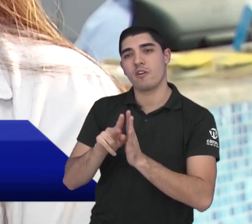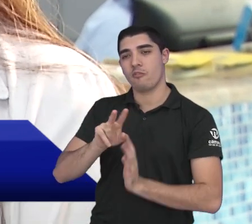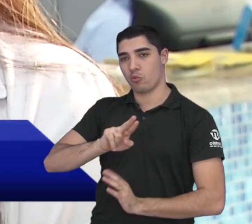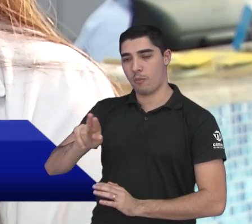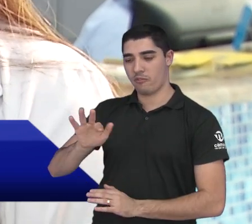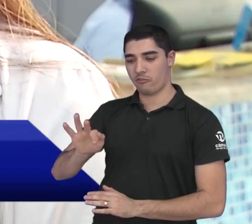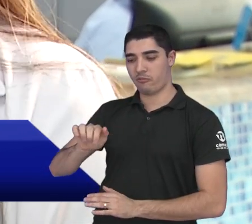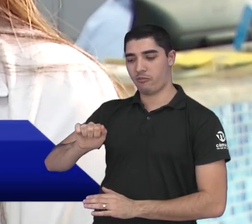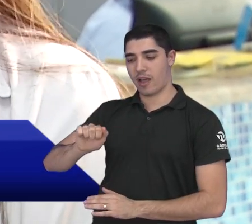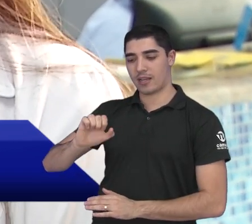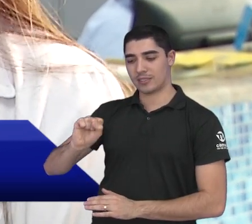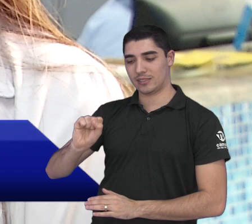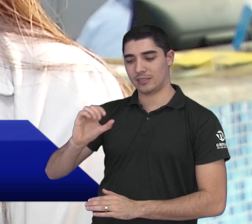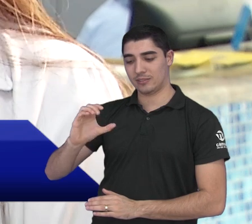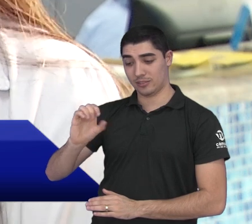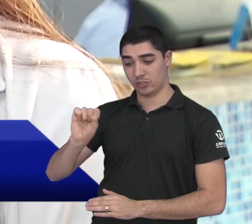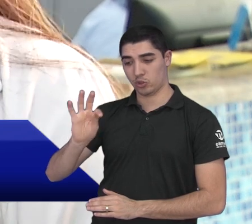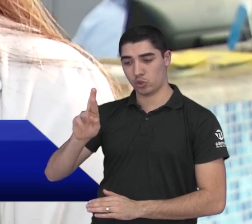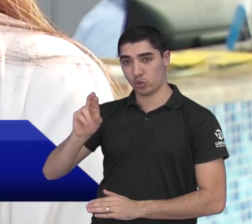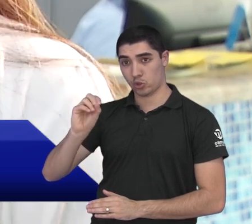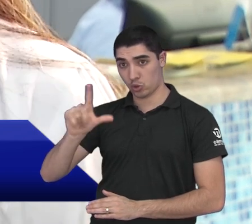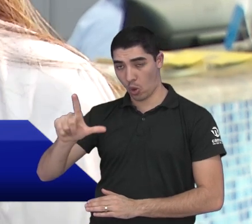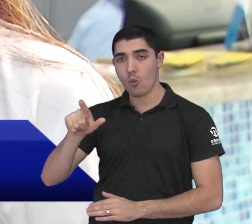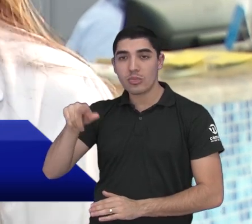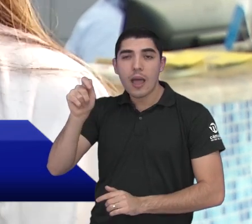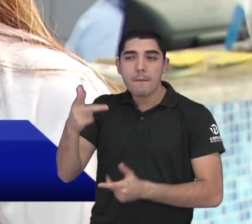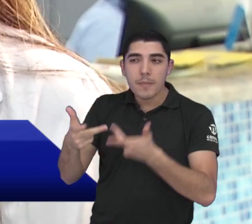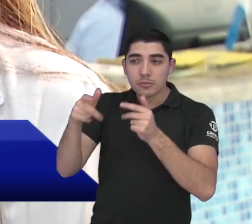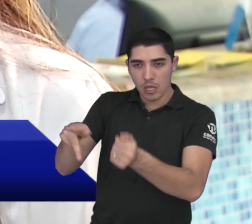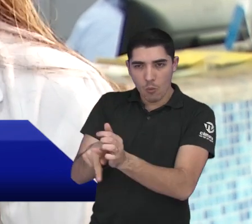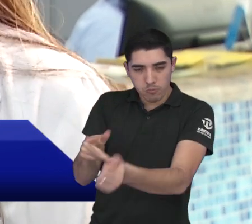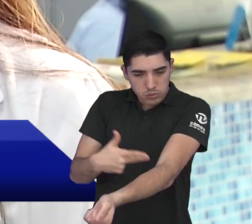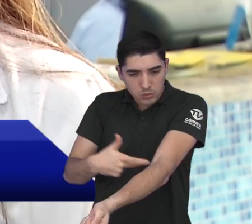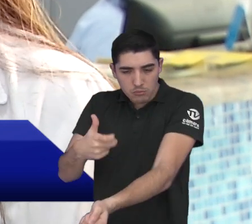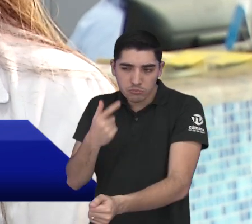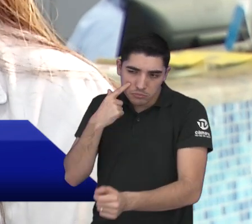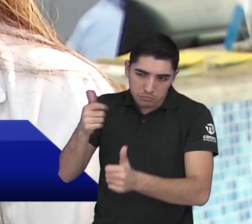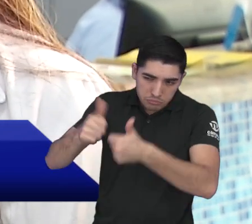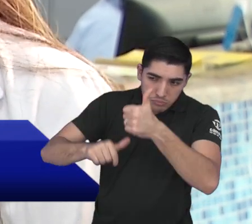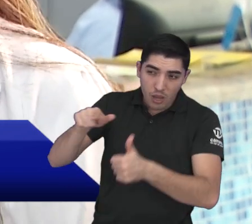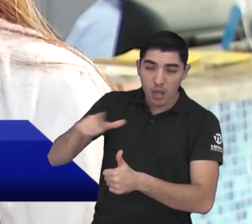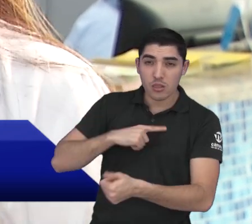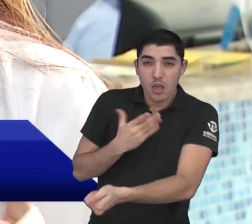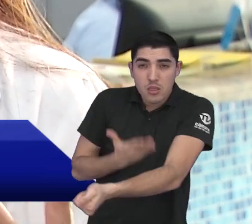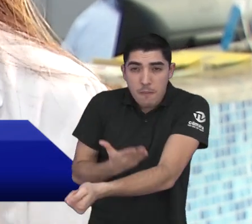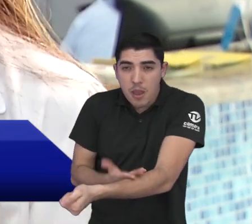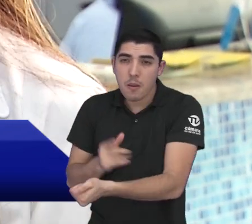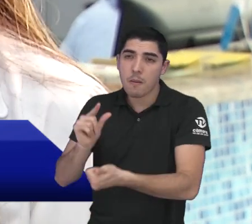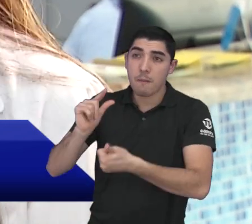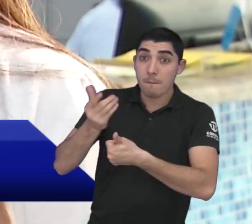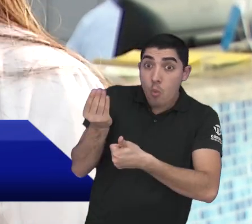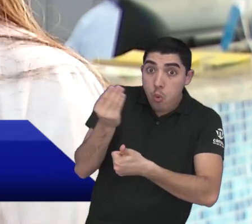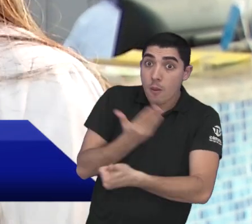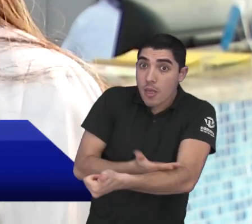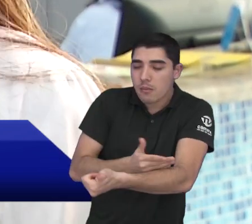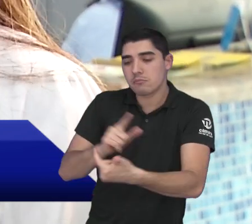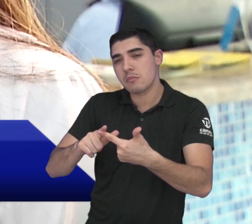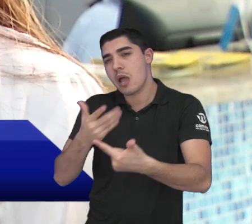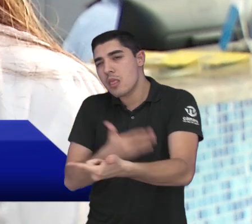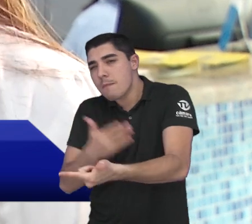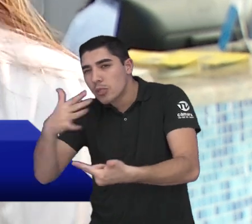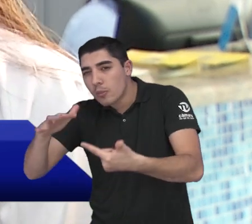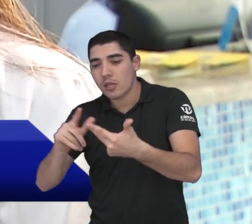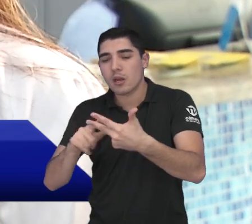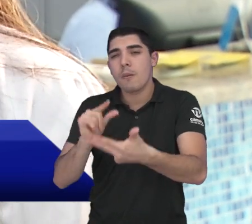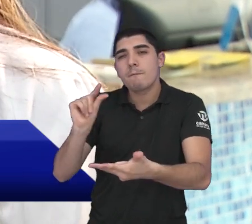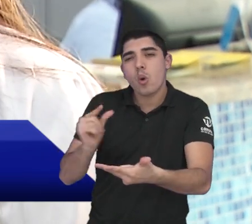para isso, que se chama teste de Fargstrom, e a gente consegue quantificar o vício desse paciente. Se ele tem uma alta dependência, média